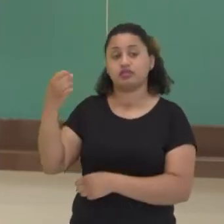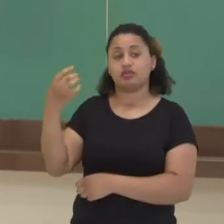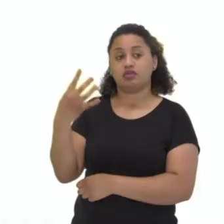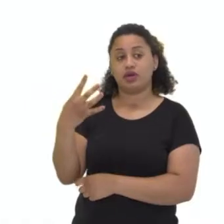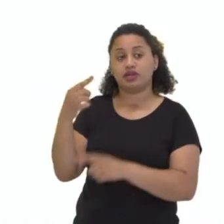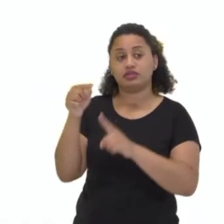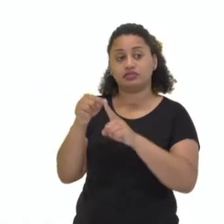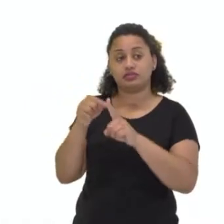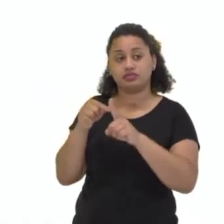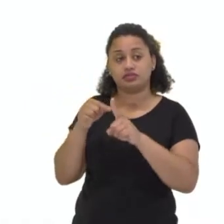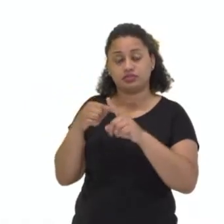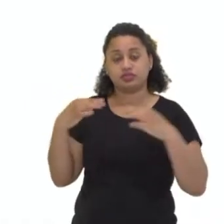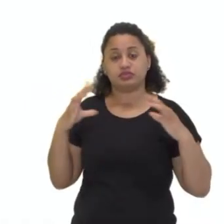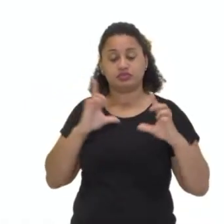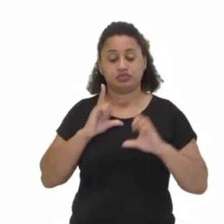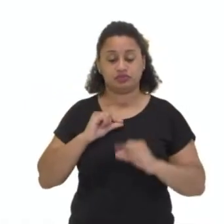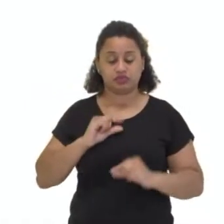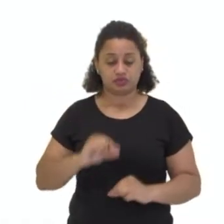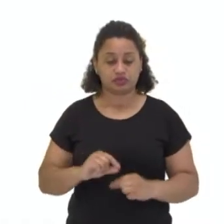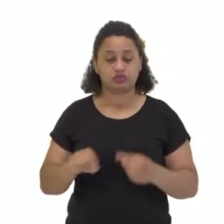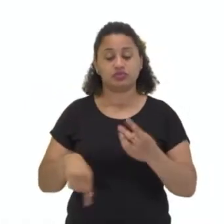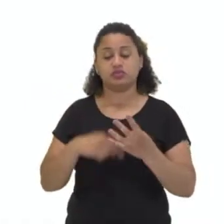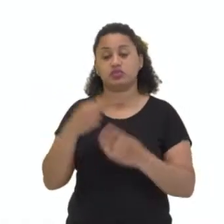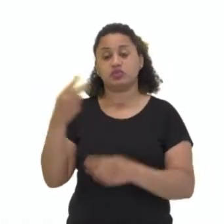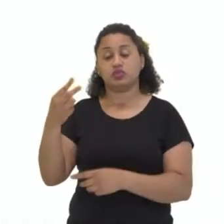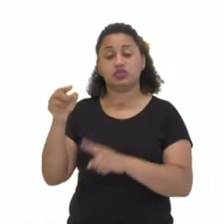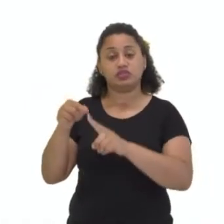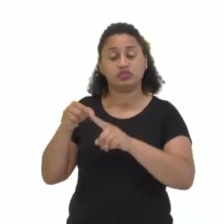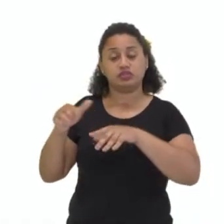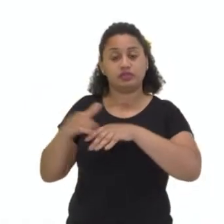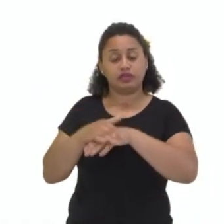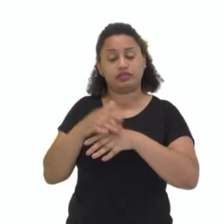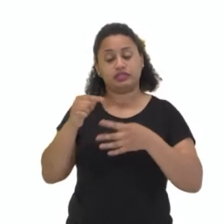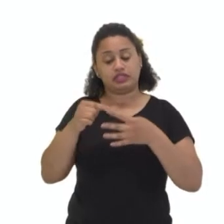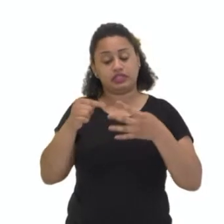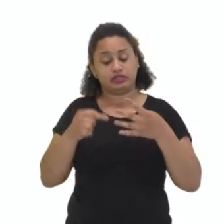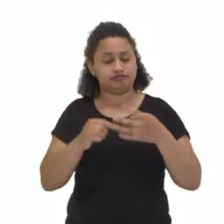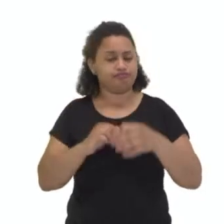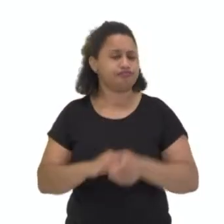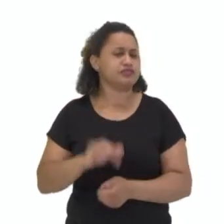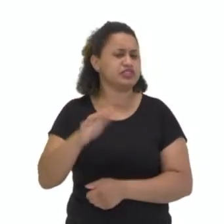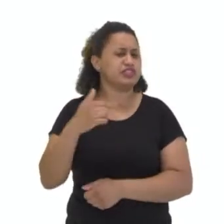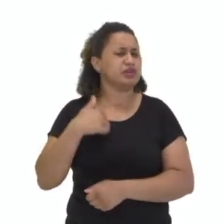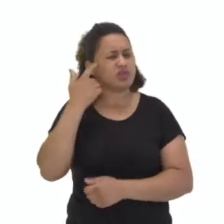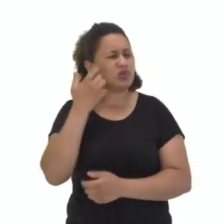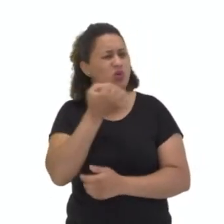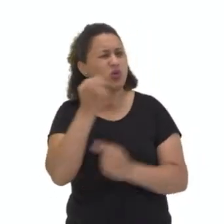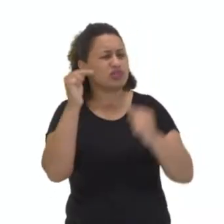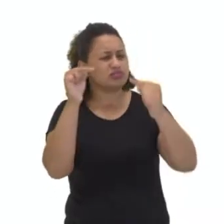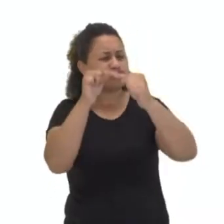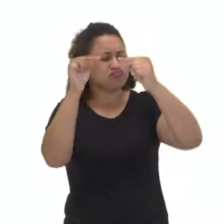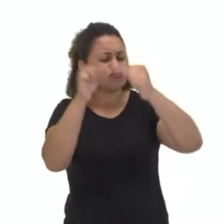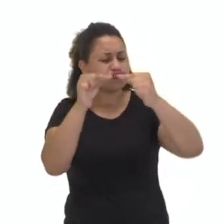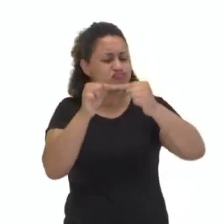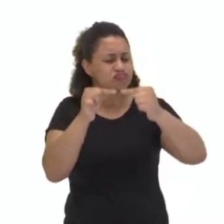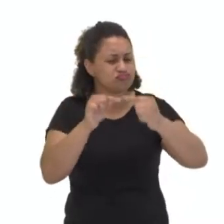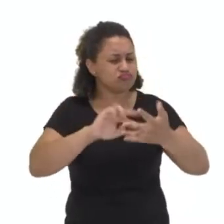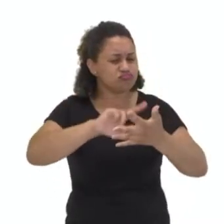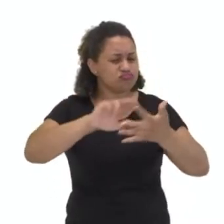camisa e 2 tipos de calçado. Você já pensou quantas combinações